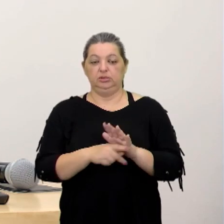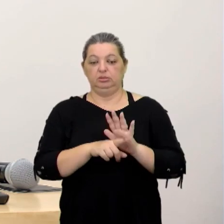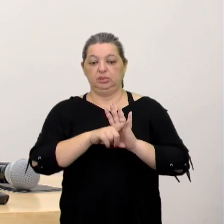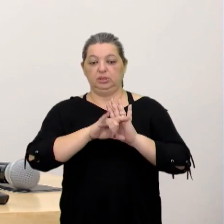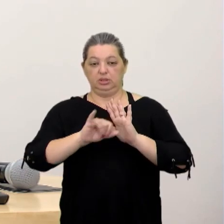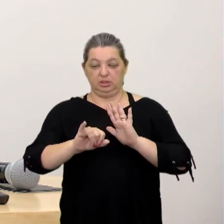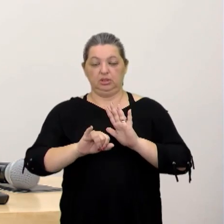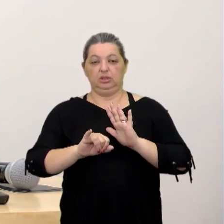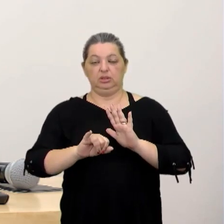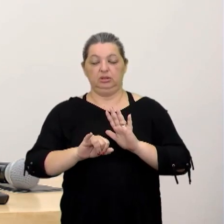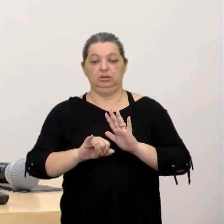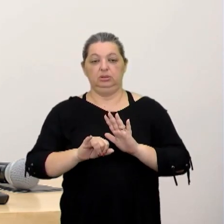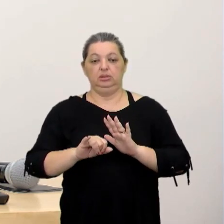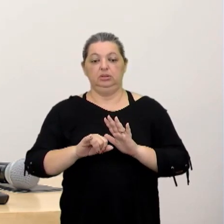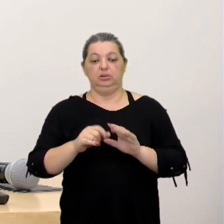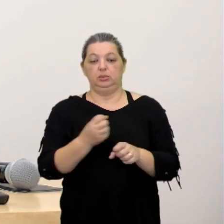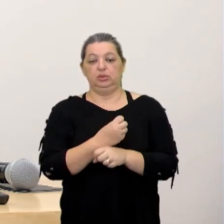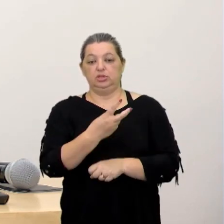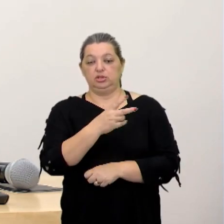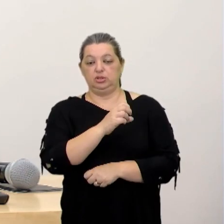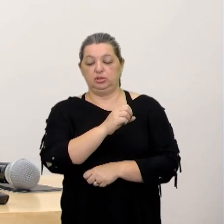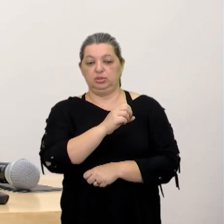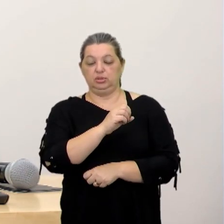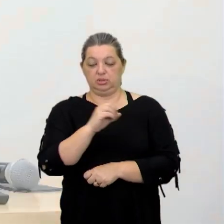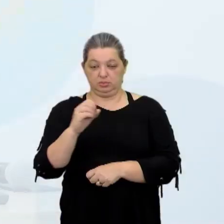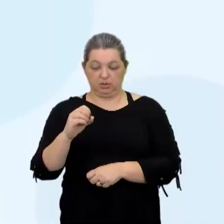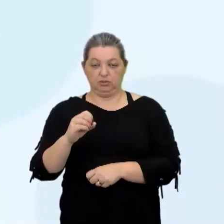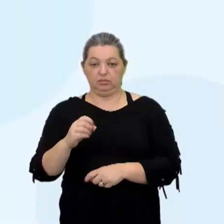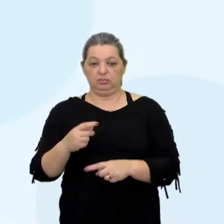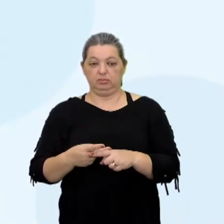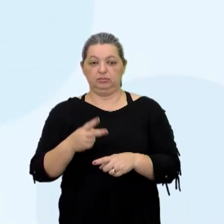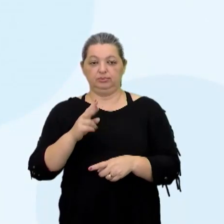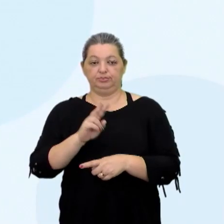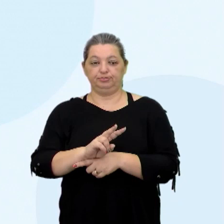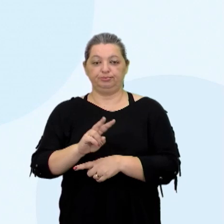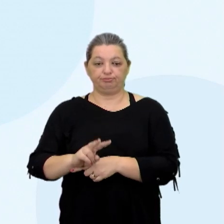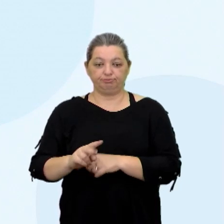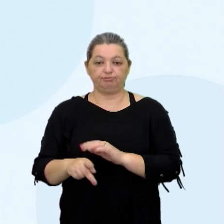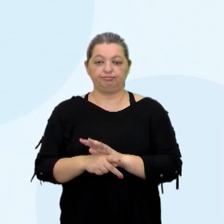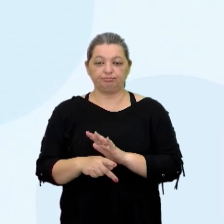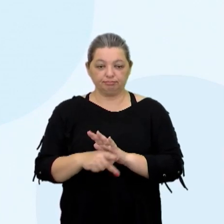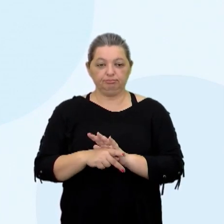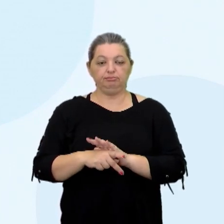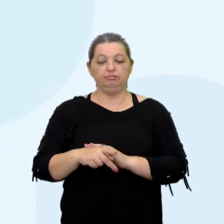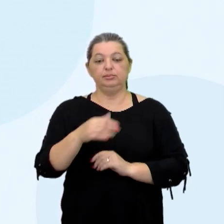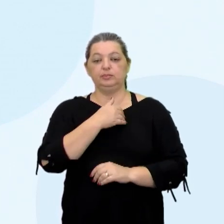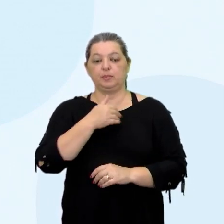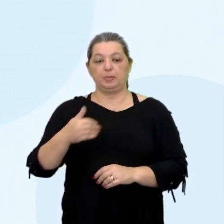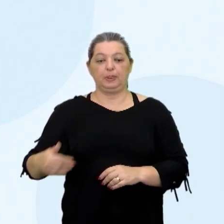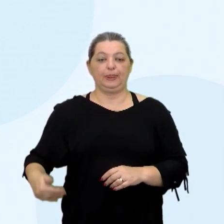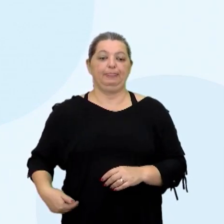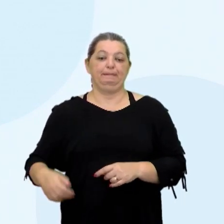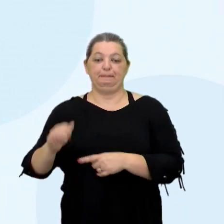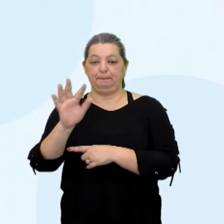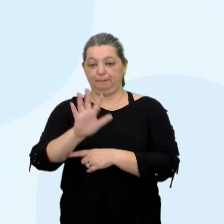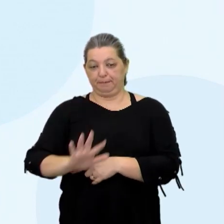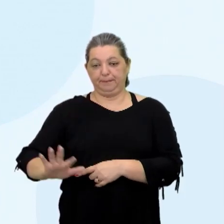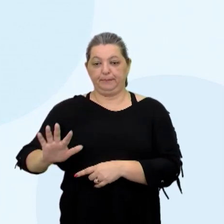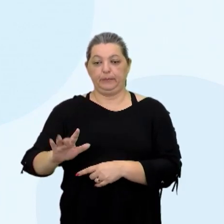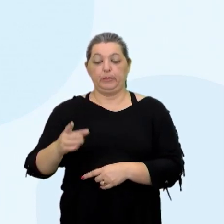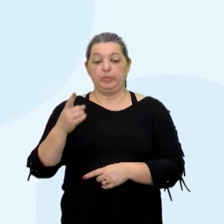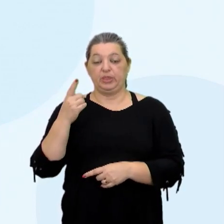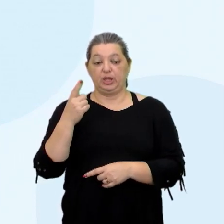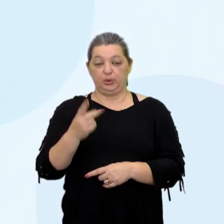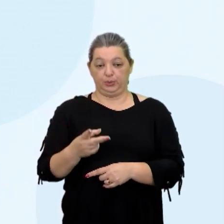9.985/2000, é o conjunto de unidades de conservação, né, de unidades federais, estaduais e municipais. Tem 12 categorias